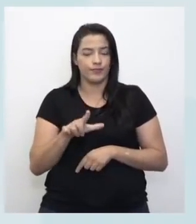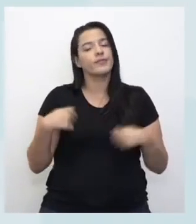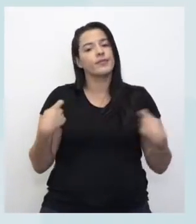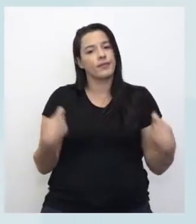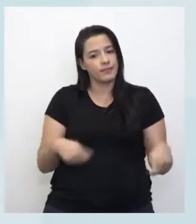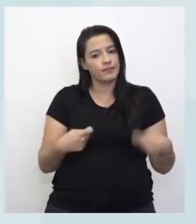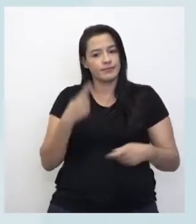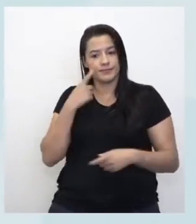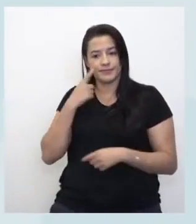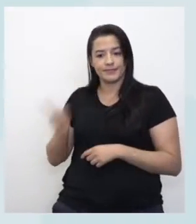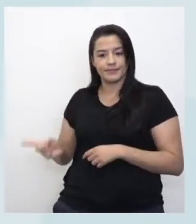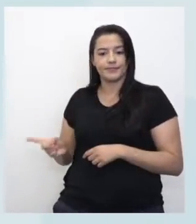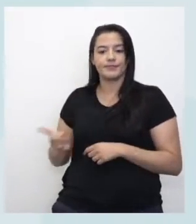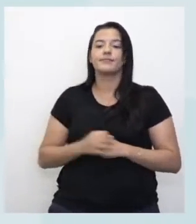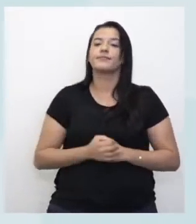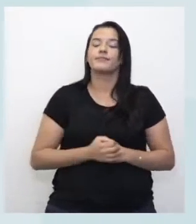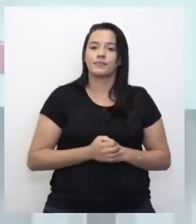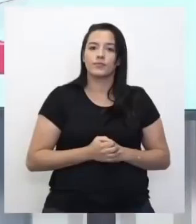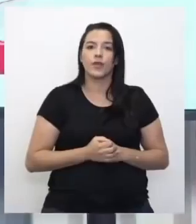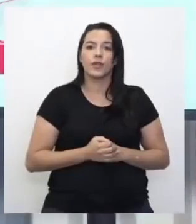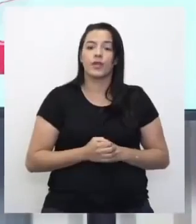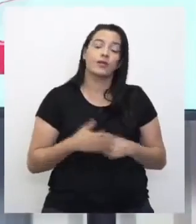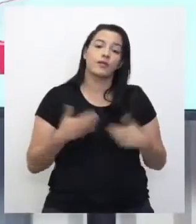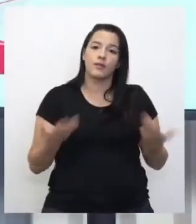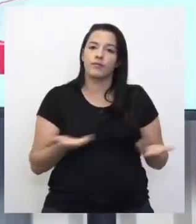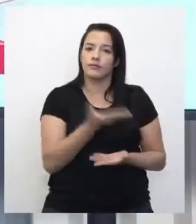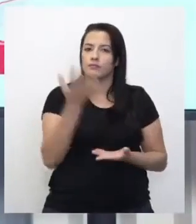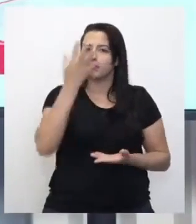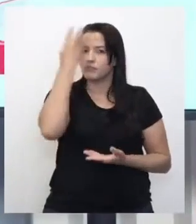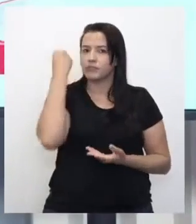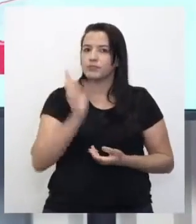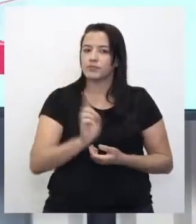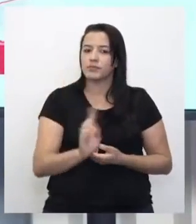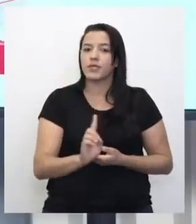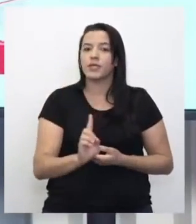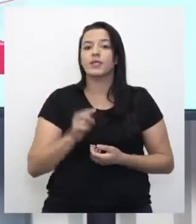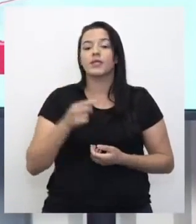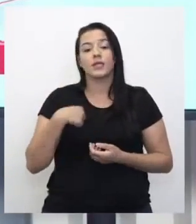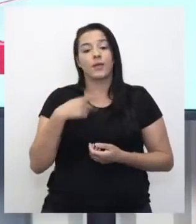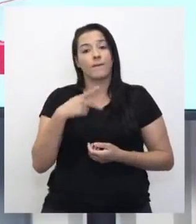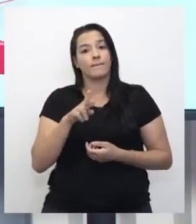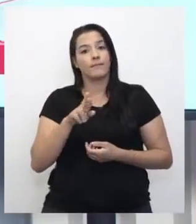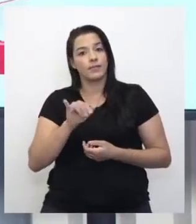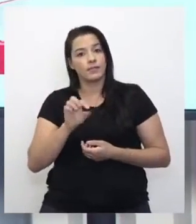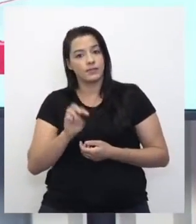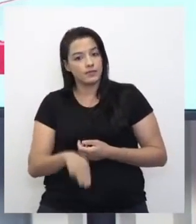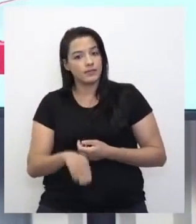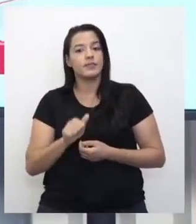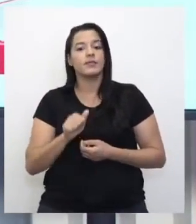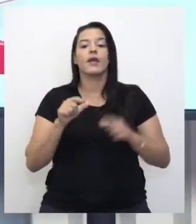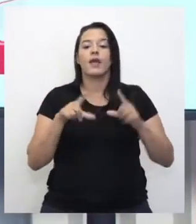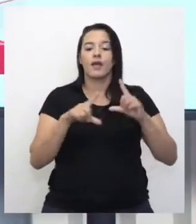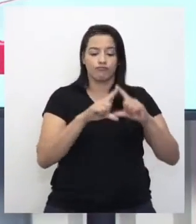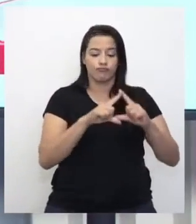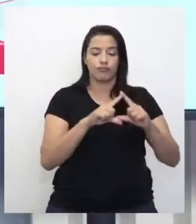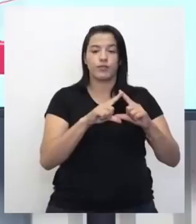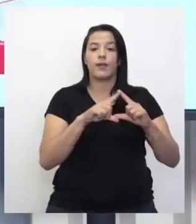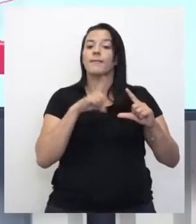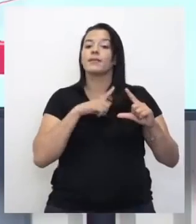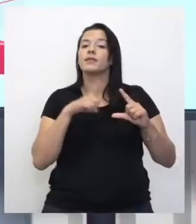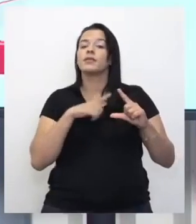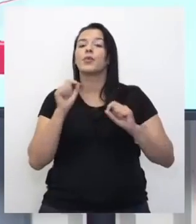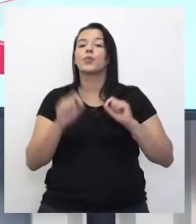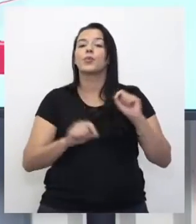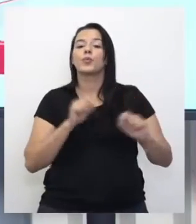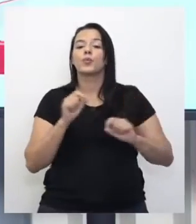base hexagonal. Então, não se esqueça, o prisma é um poliedro, mas ele tem